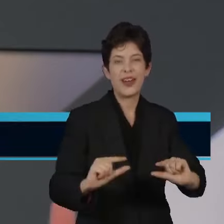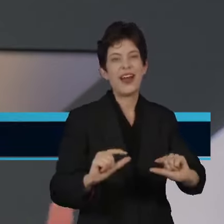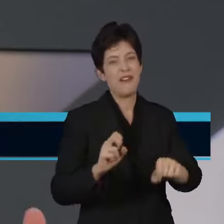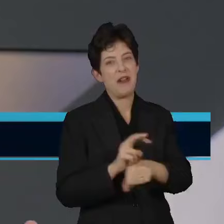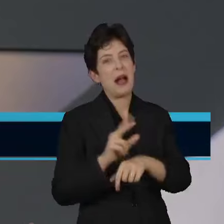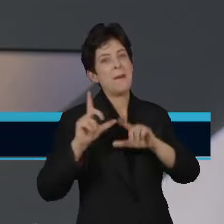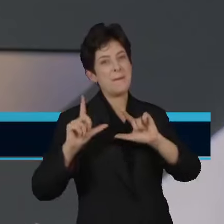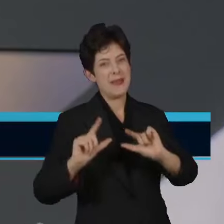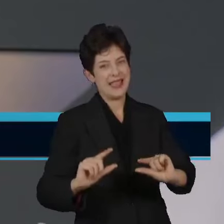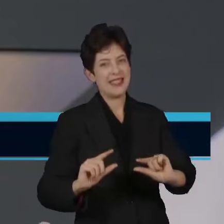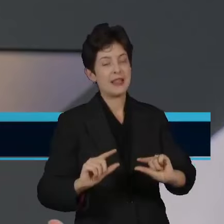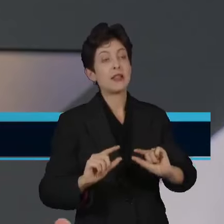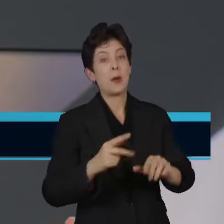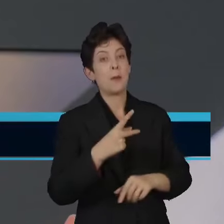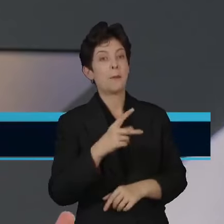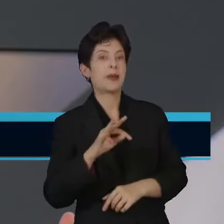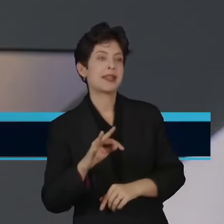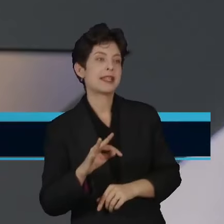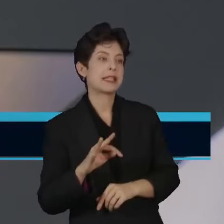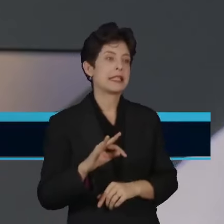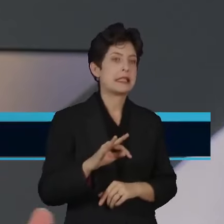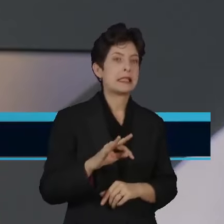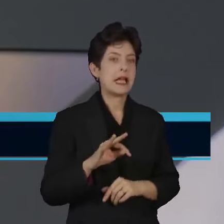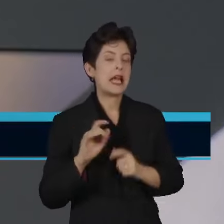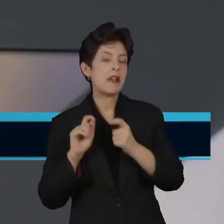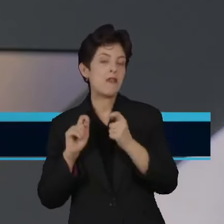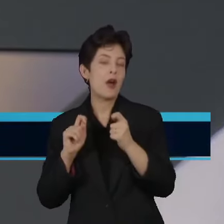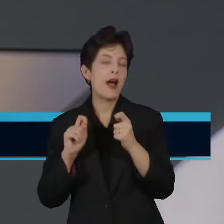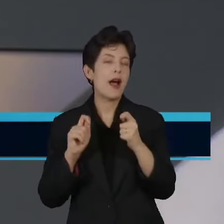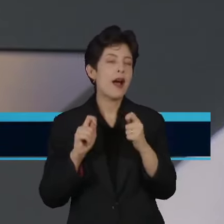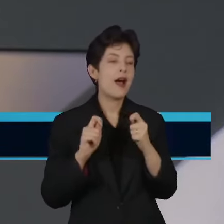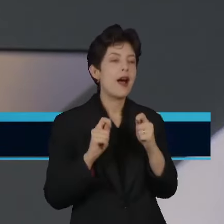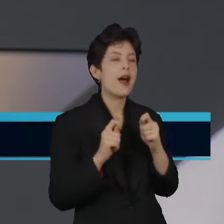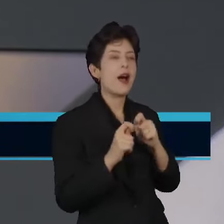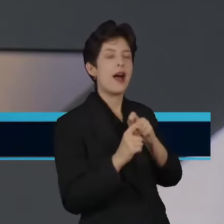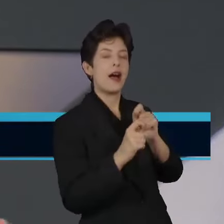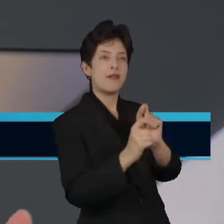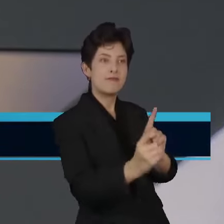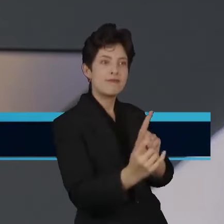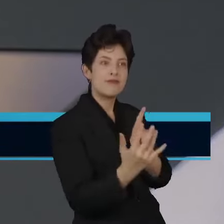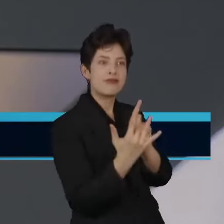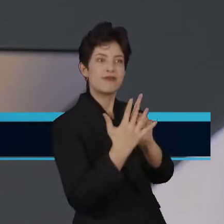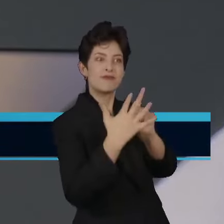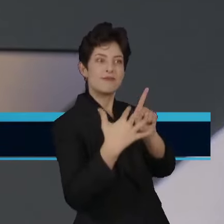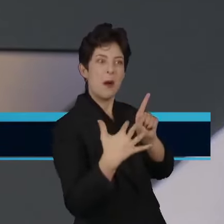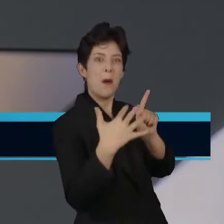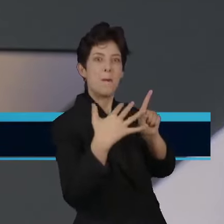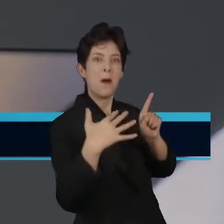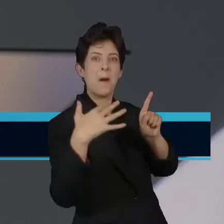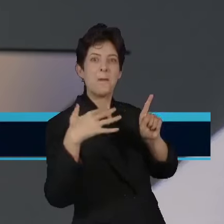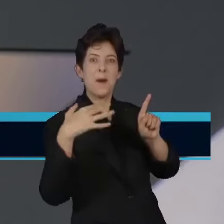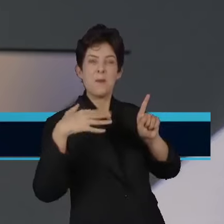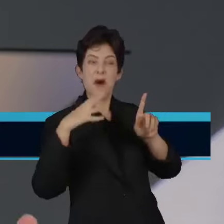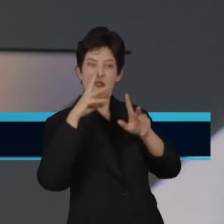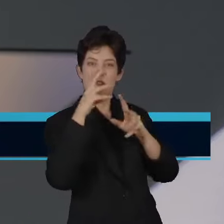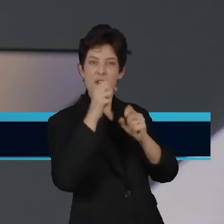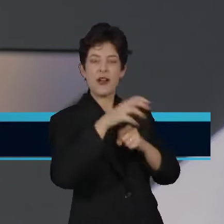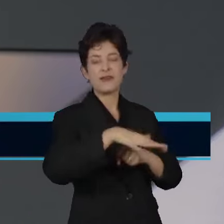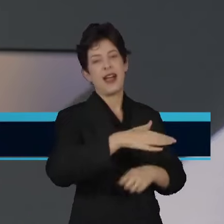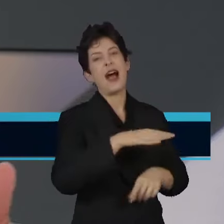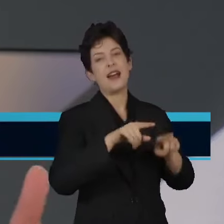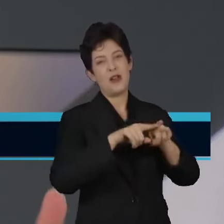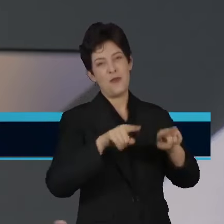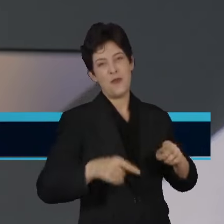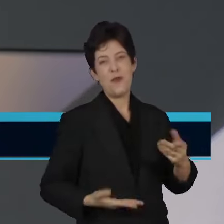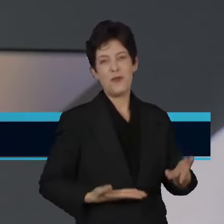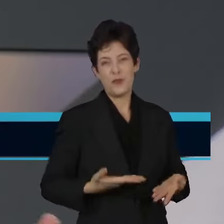hoje, o PT, de certa maneira, ele foi migrando, certo? E conseguindo e mantendo uma base muito forte do servidor